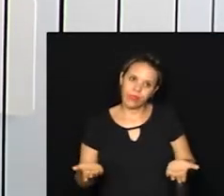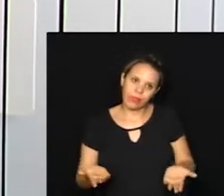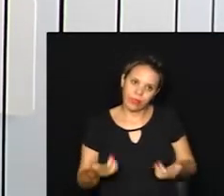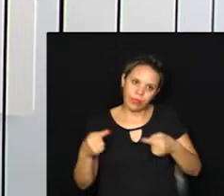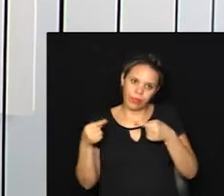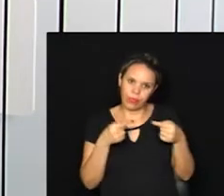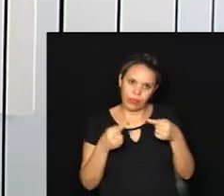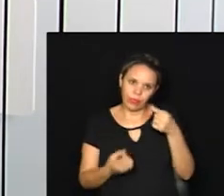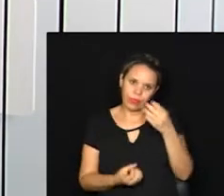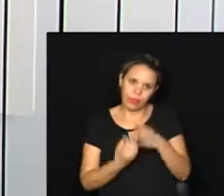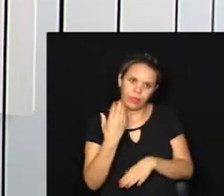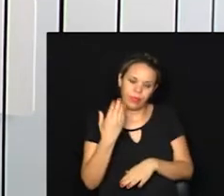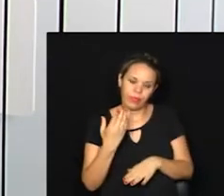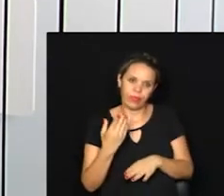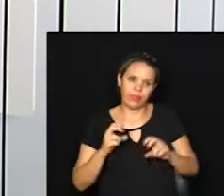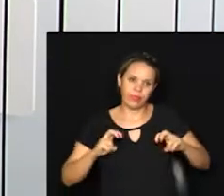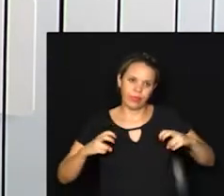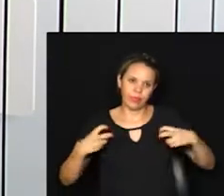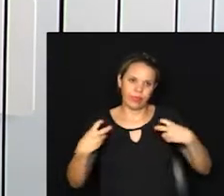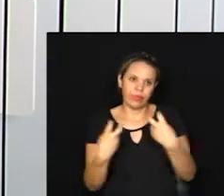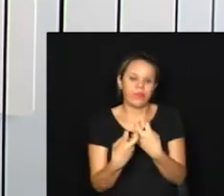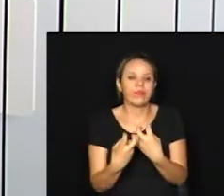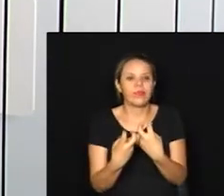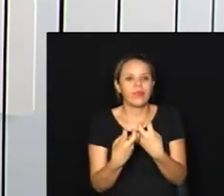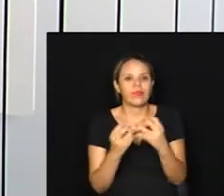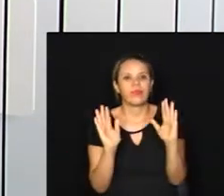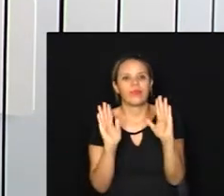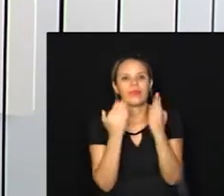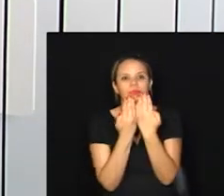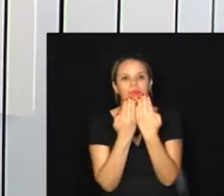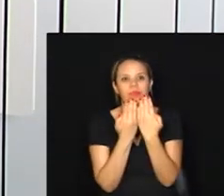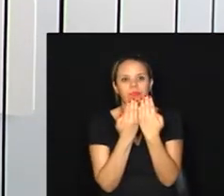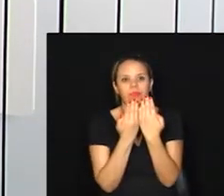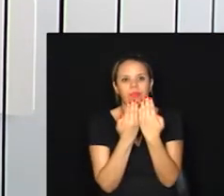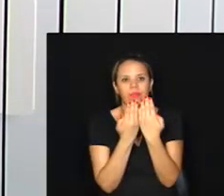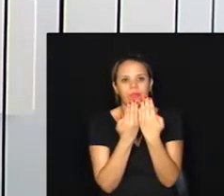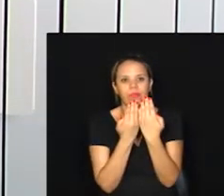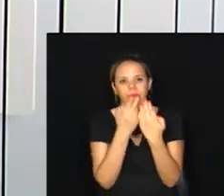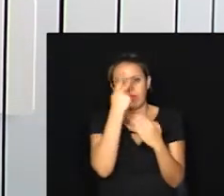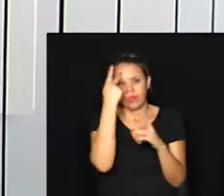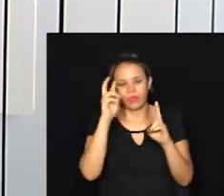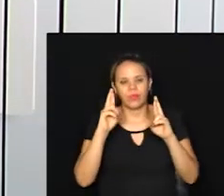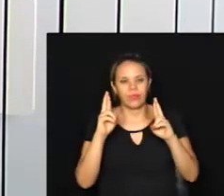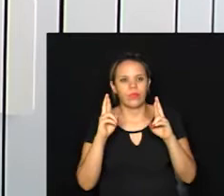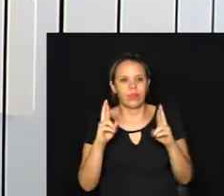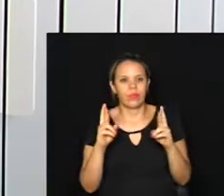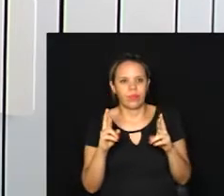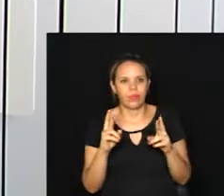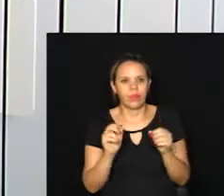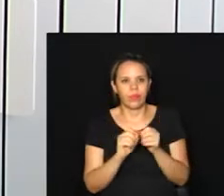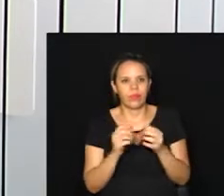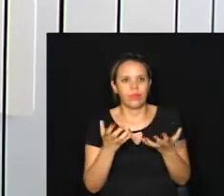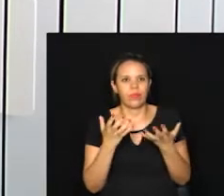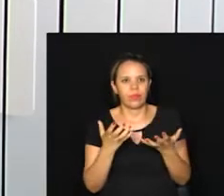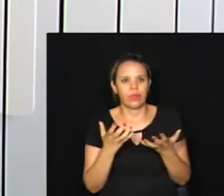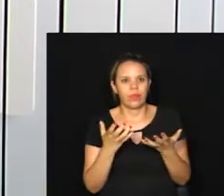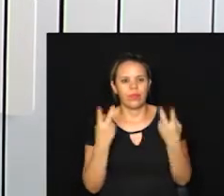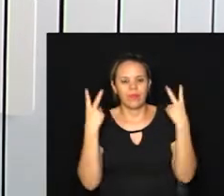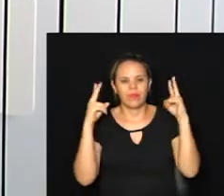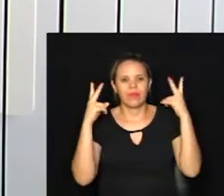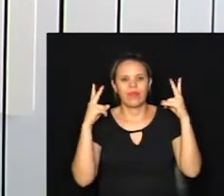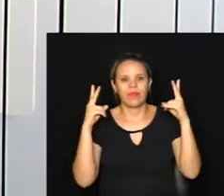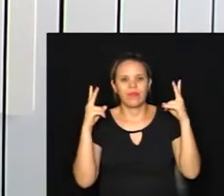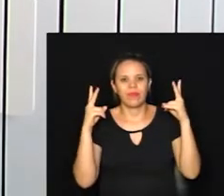duelo acontece no Moisés Lucarelli, com os portões fechados aos torcedores. Mas o que eles querem é a vitória,